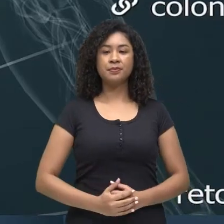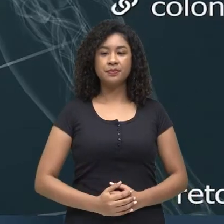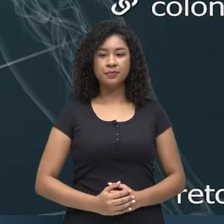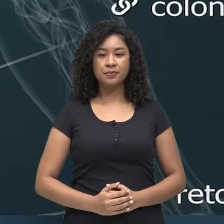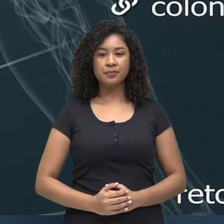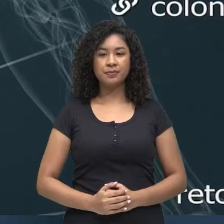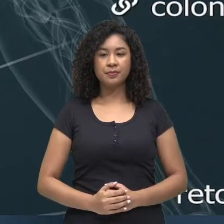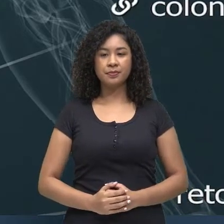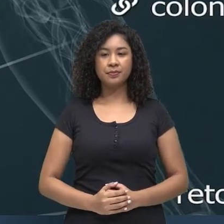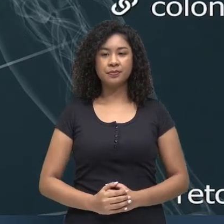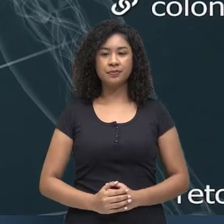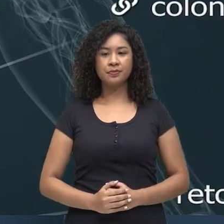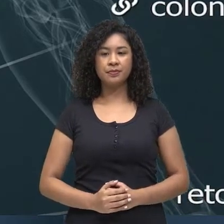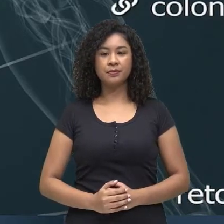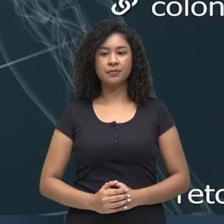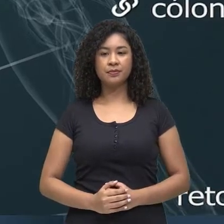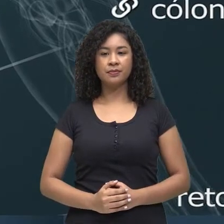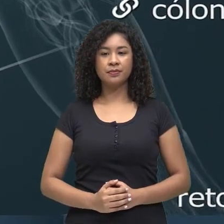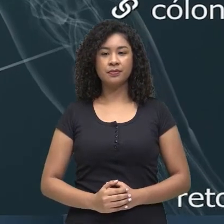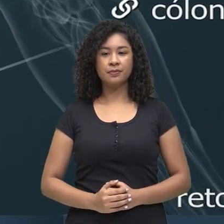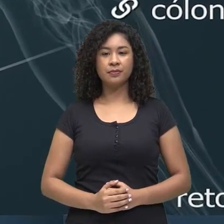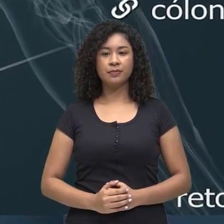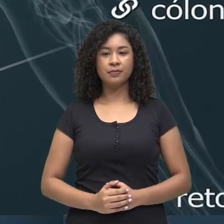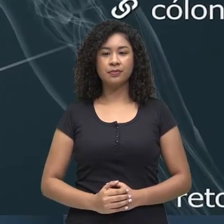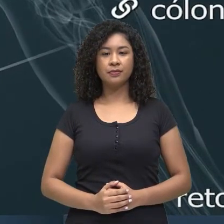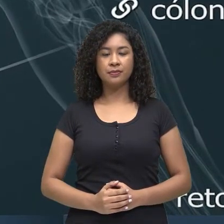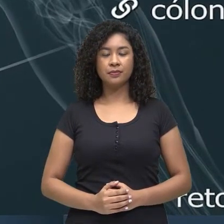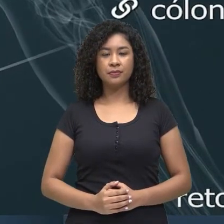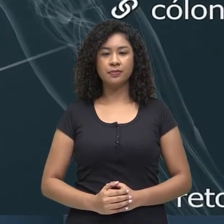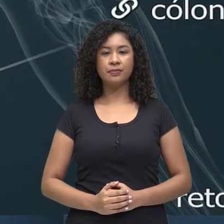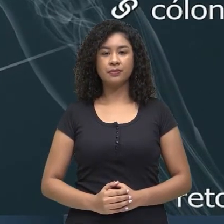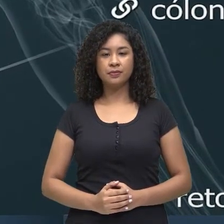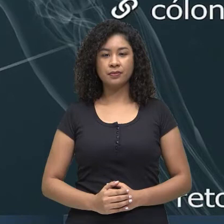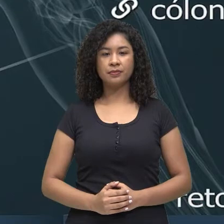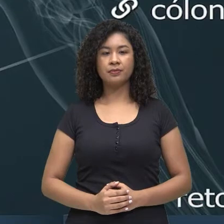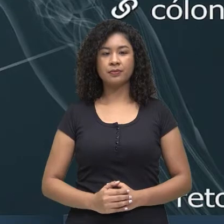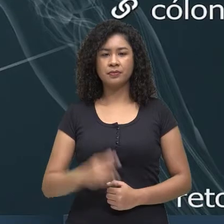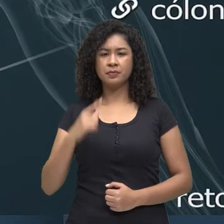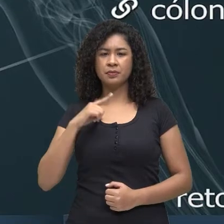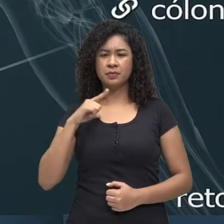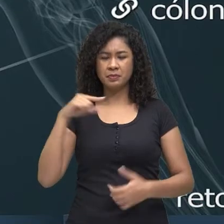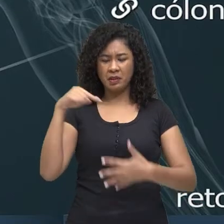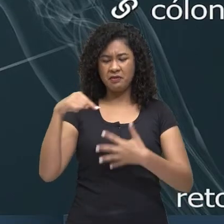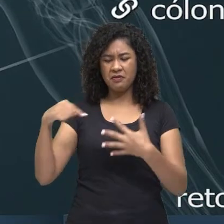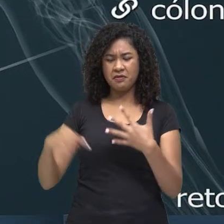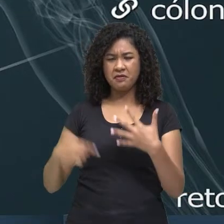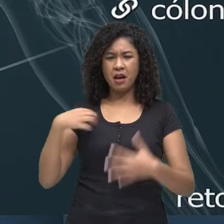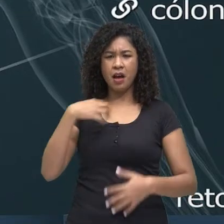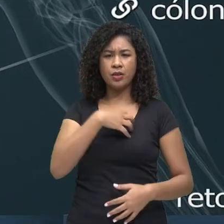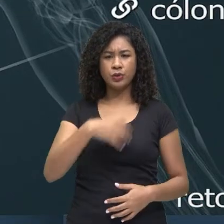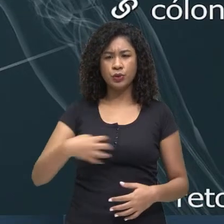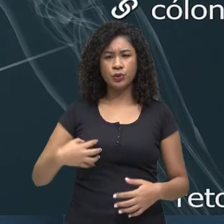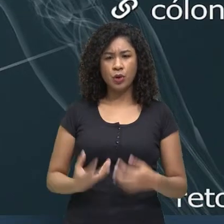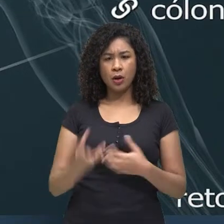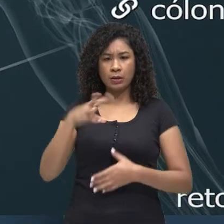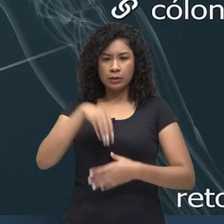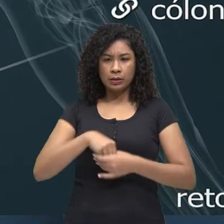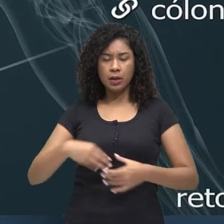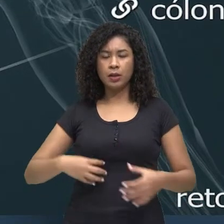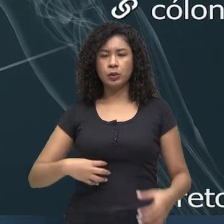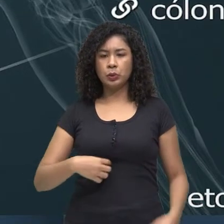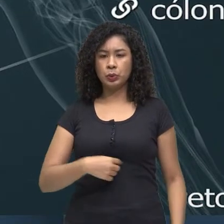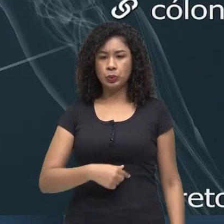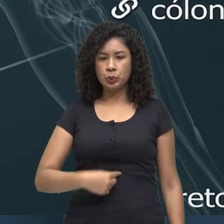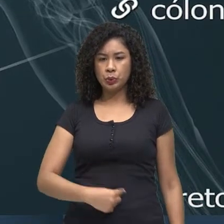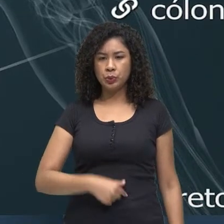está aí toda enrolada, né? Onde eu tenho duodeno, jejuno e íleo, né? E aí eu tenho